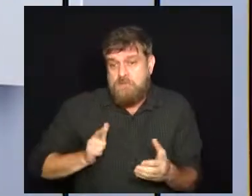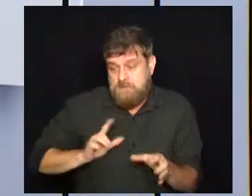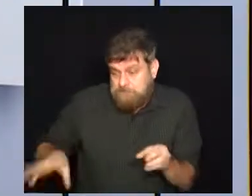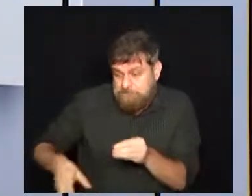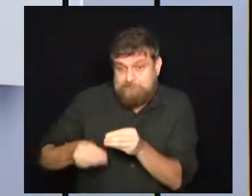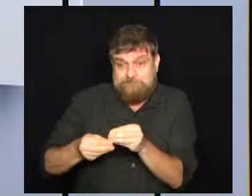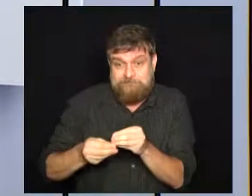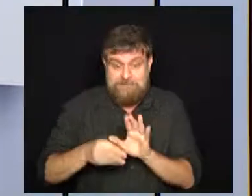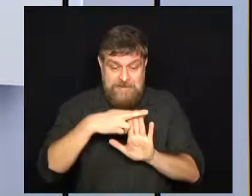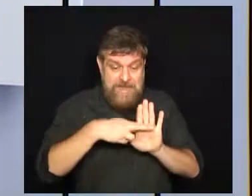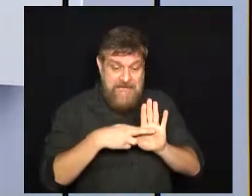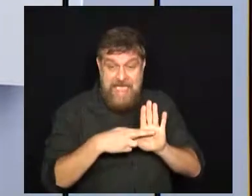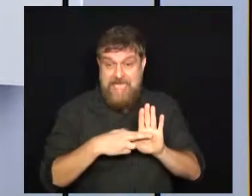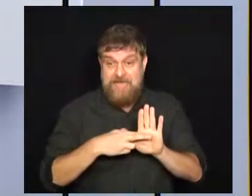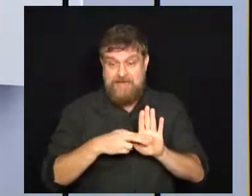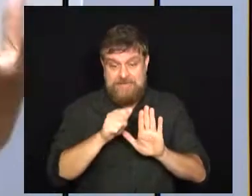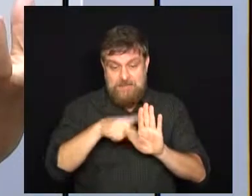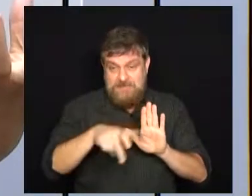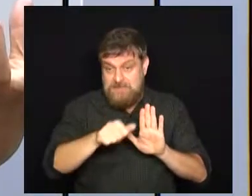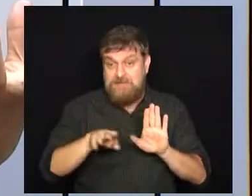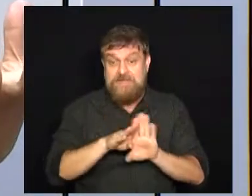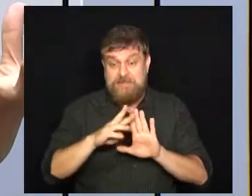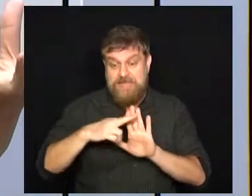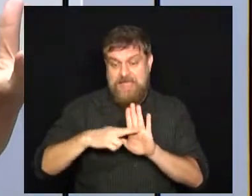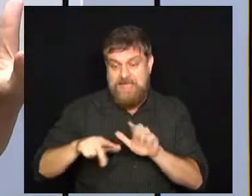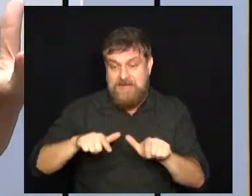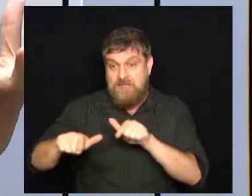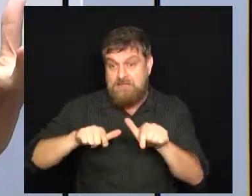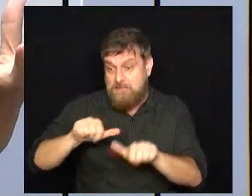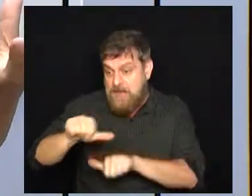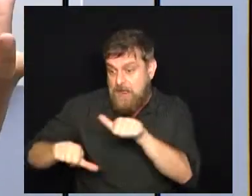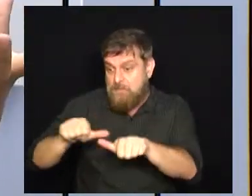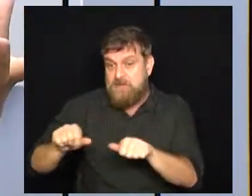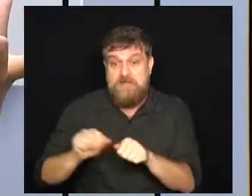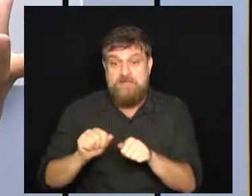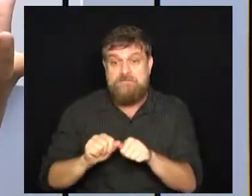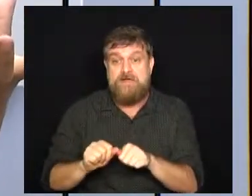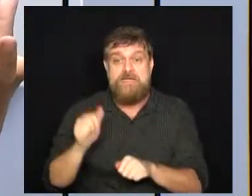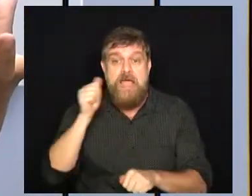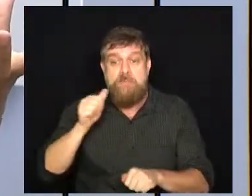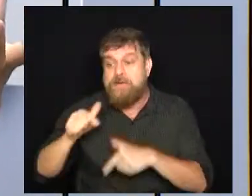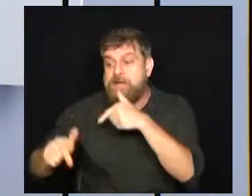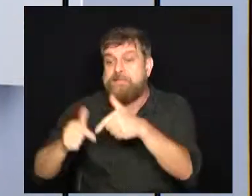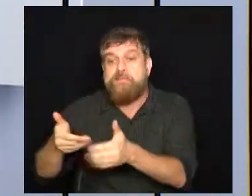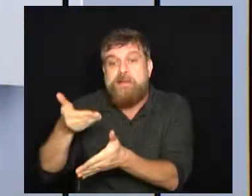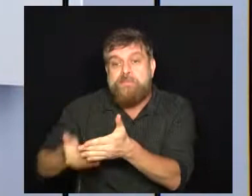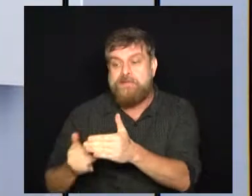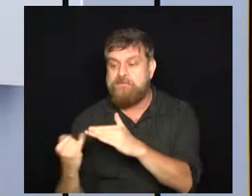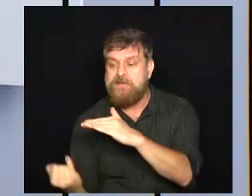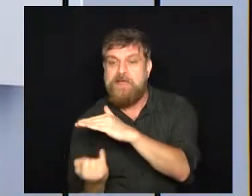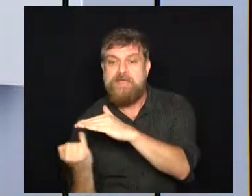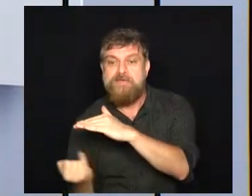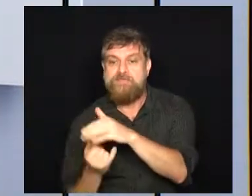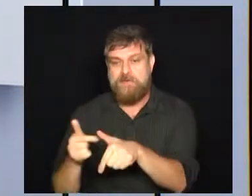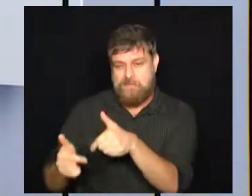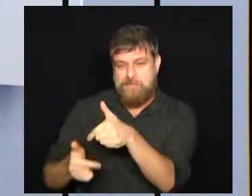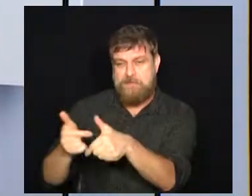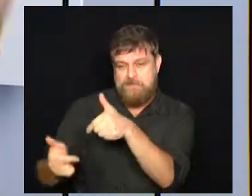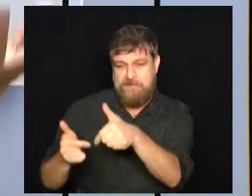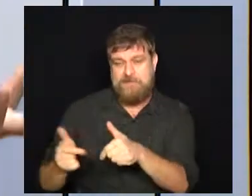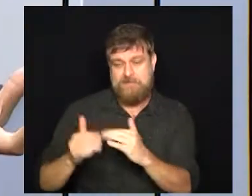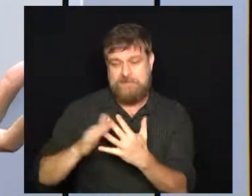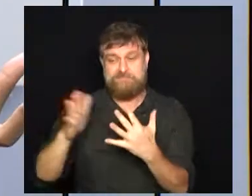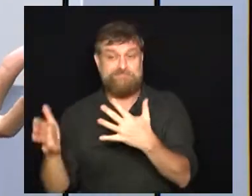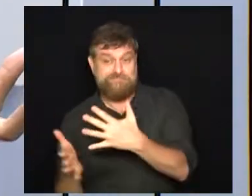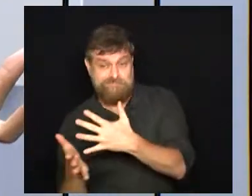reforma da Previdência e reforma trabalhista, que joga as mulheres na informalidade, a verdade é que a mulher ela fica numa situação de vulnerabilidade